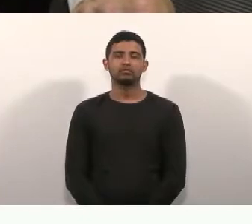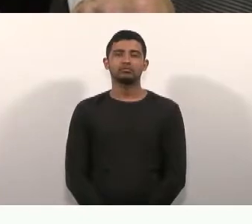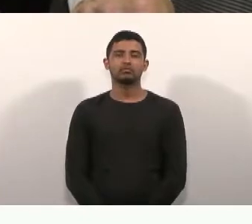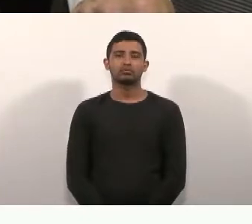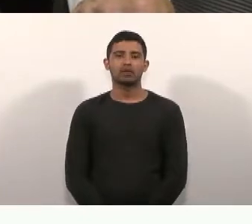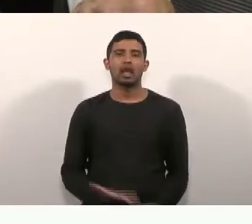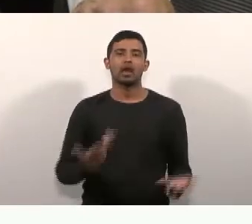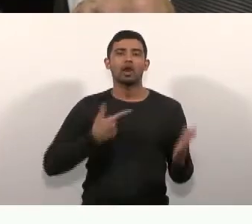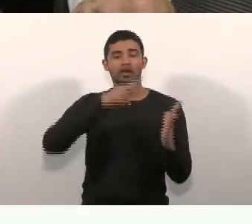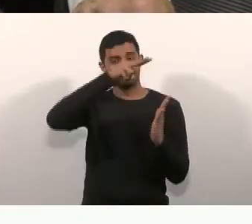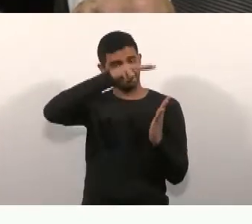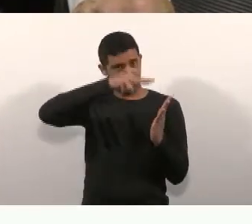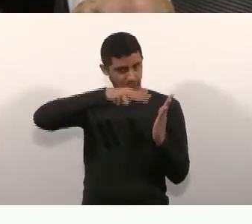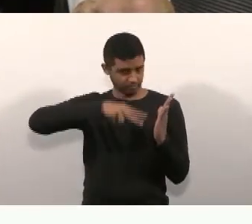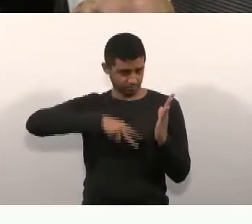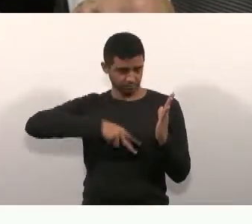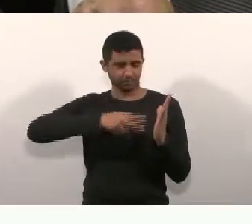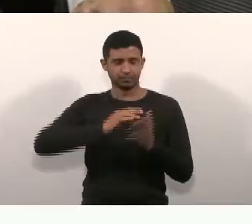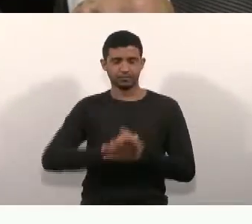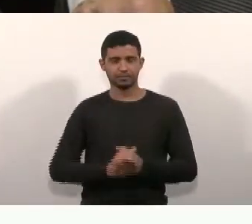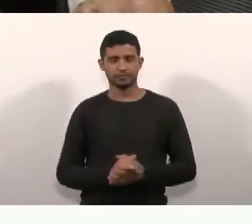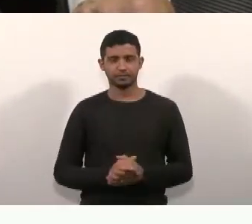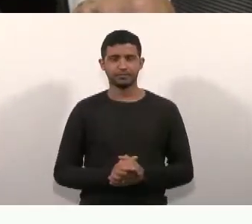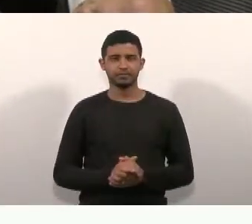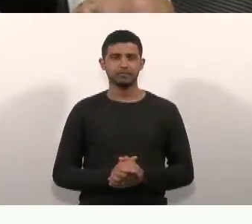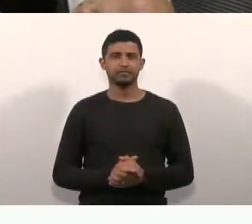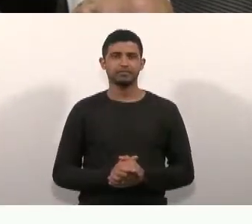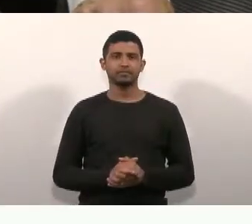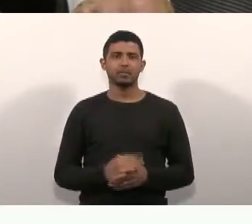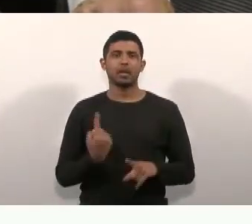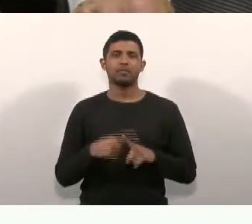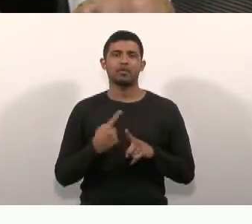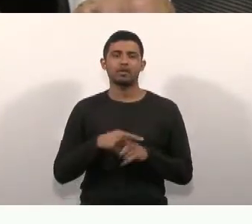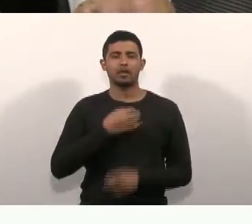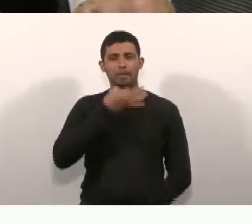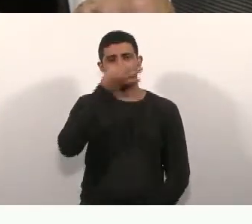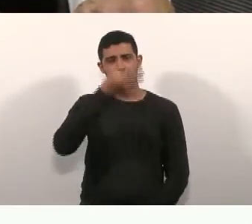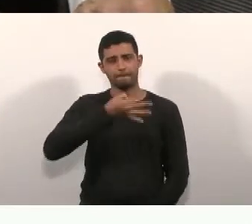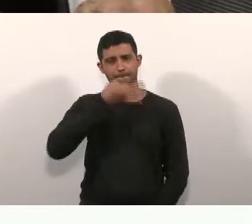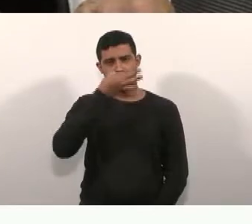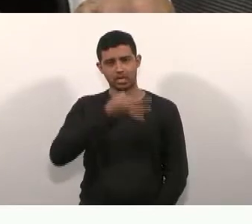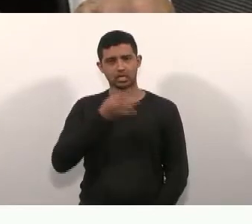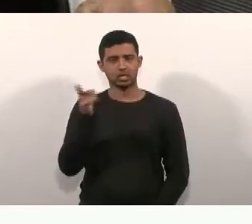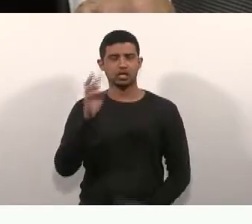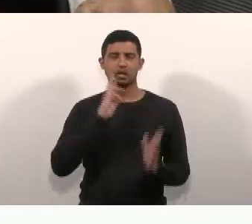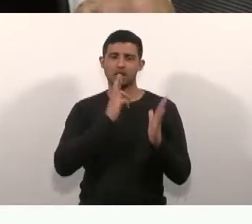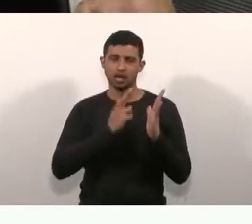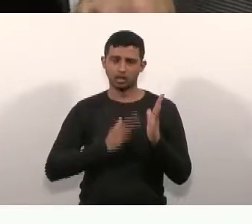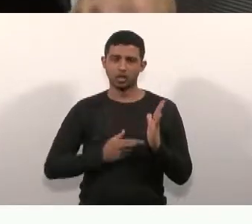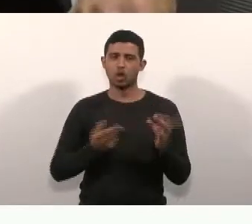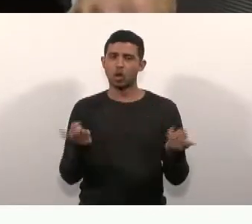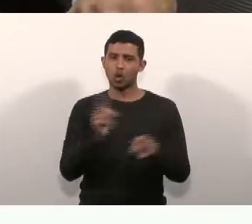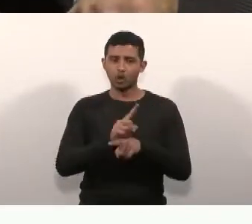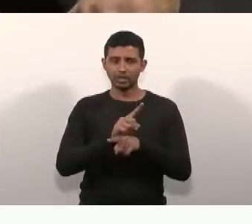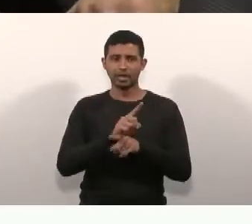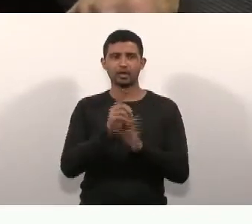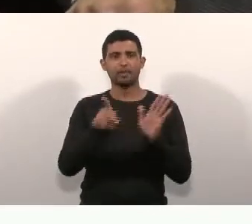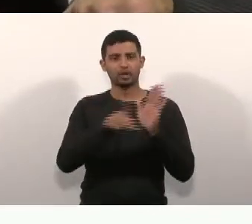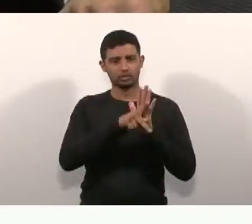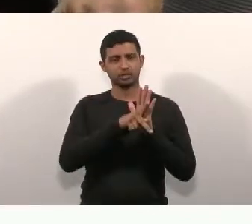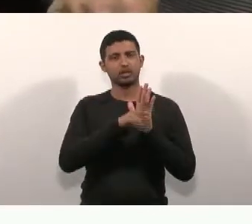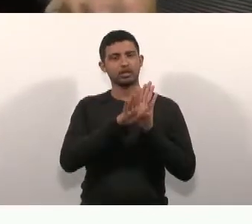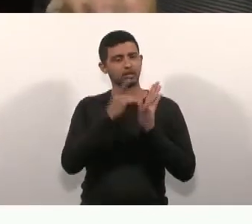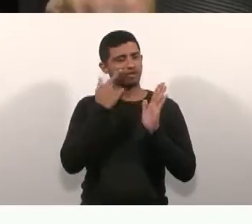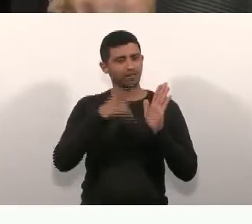Vamos ver aqui agora, porque visto que o parecer do relator é contrário ao projeto. Apesar do projeto